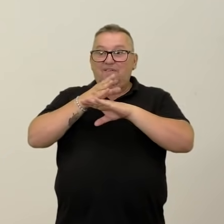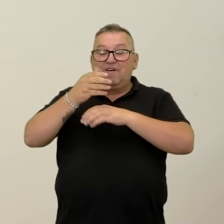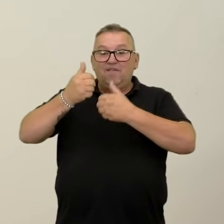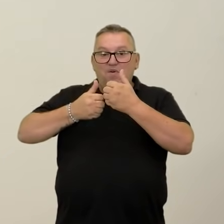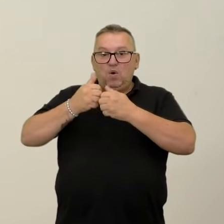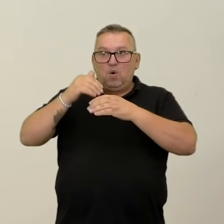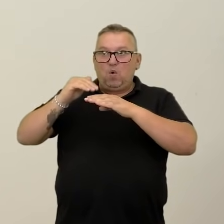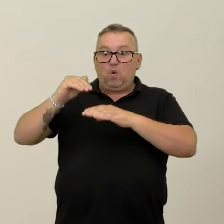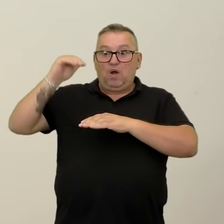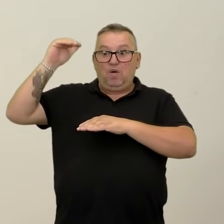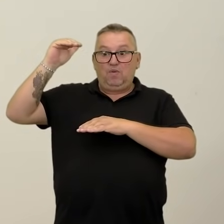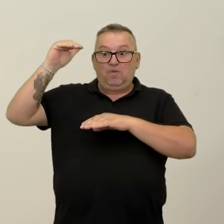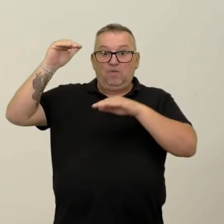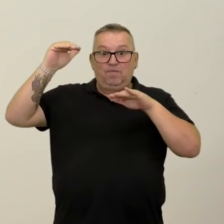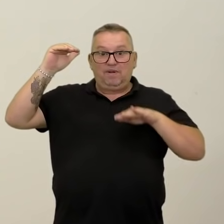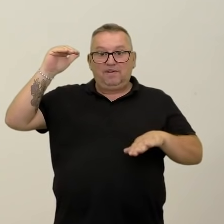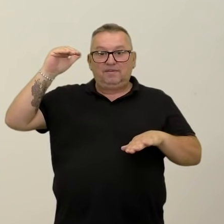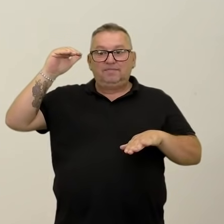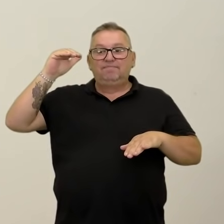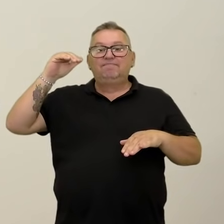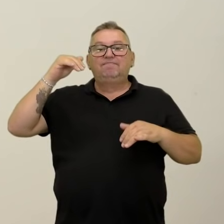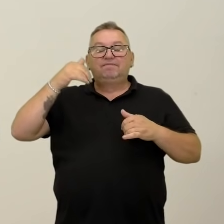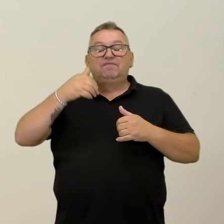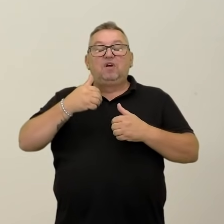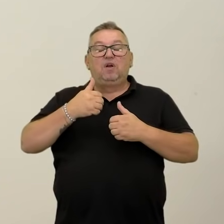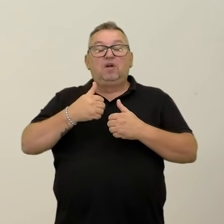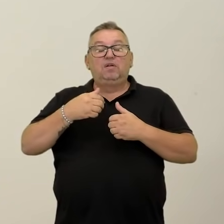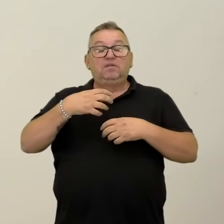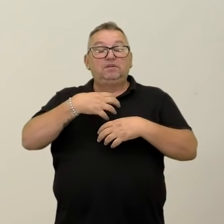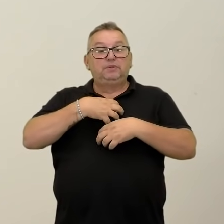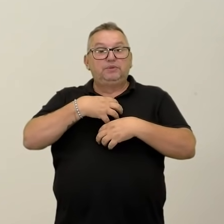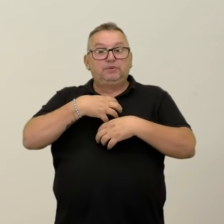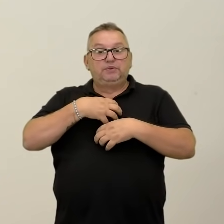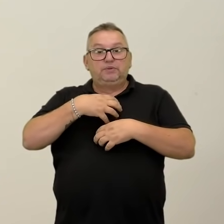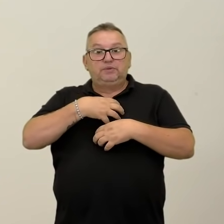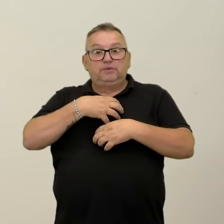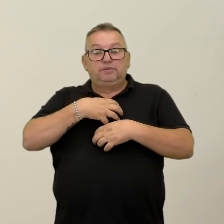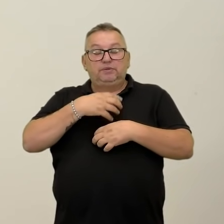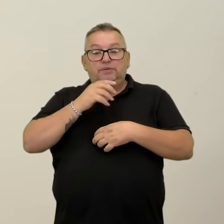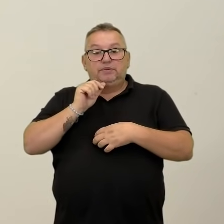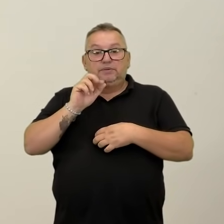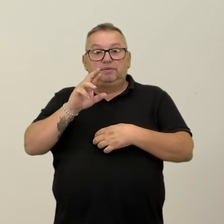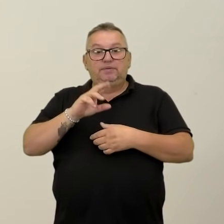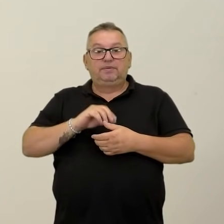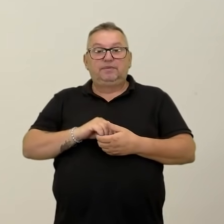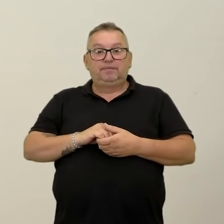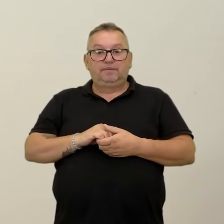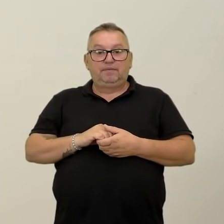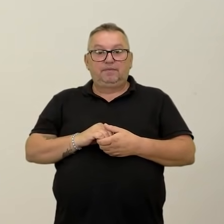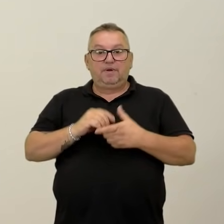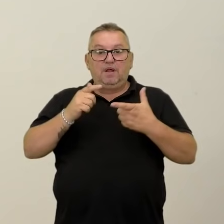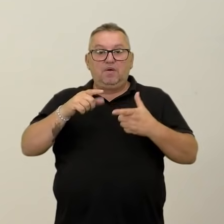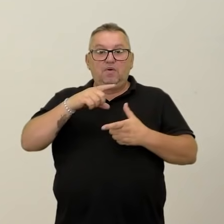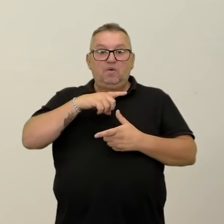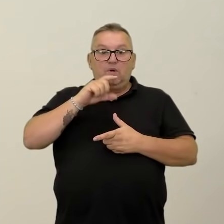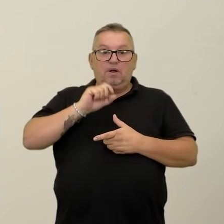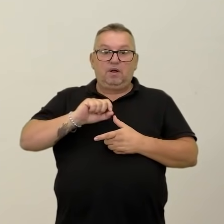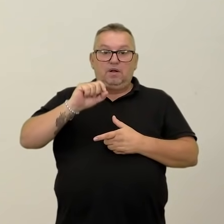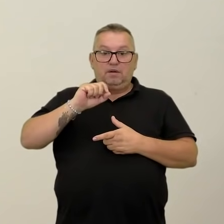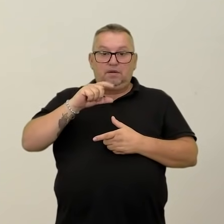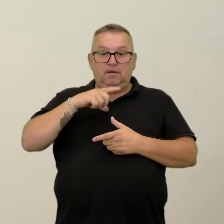e de altas altitudes sofrem com falta de ar por quê e Olha só aonde eu tô aqui